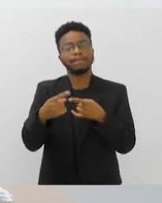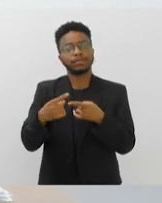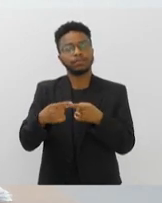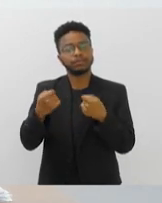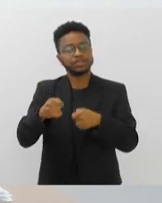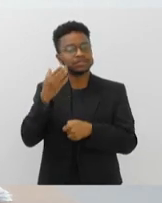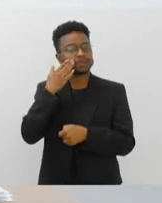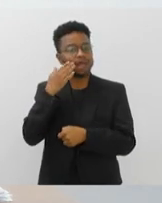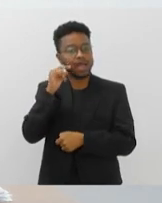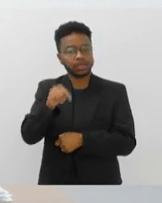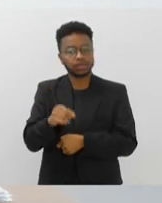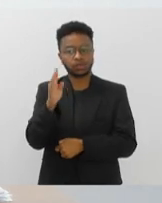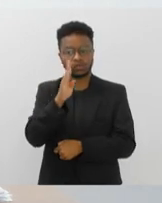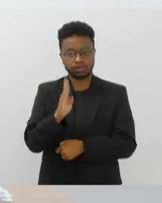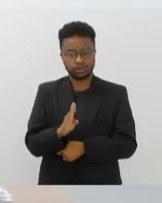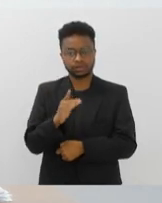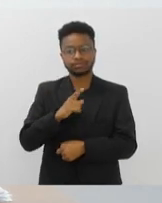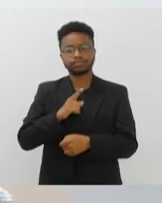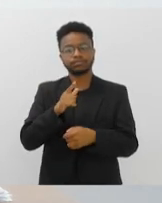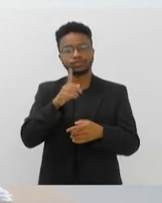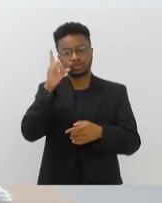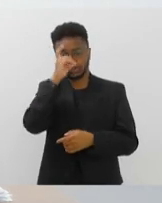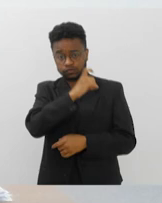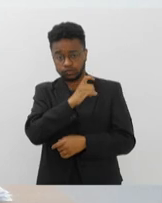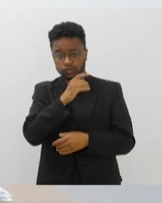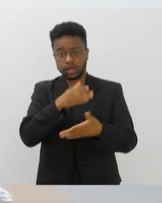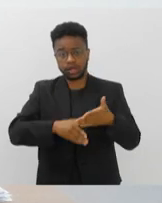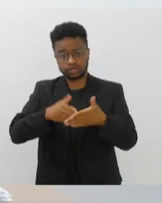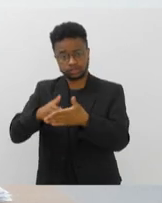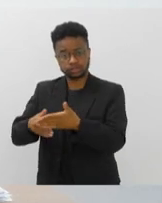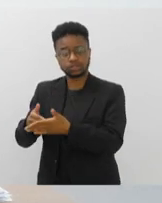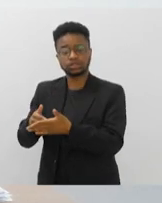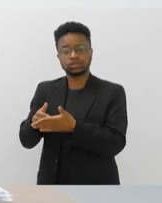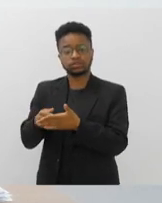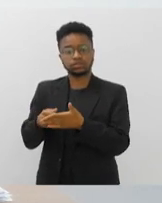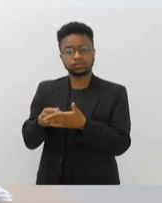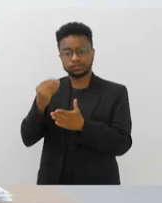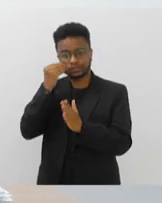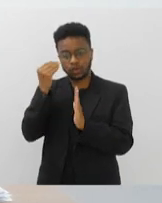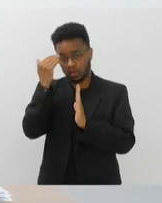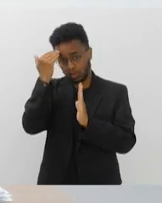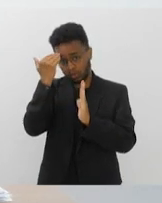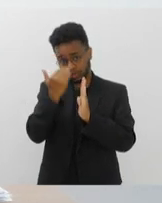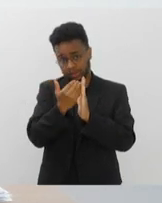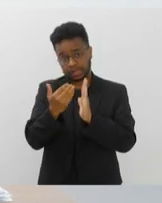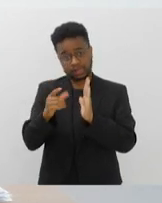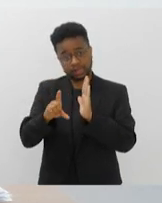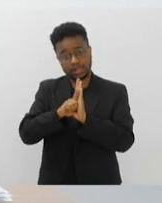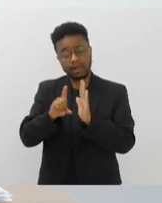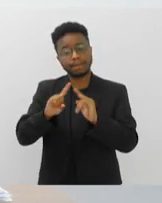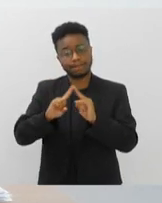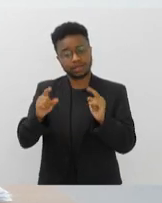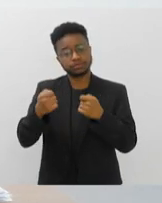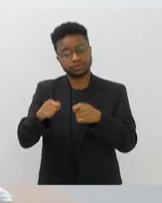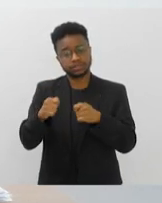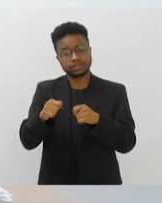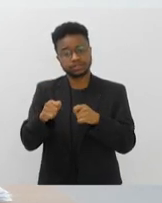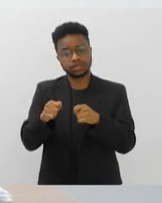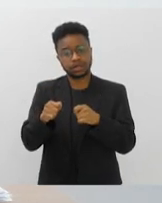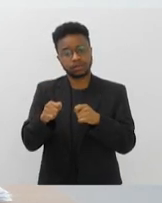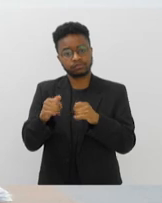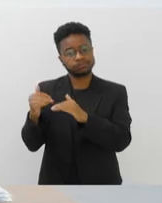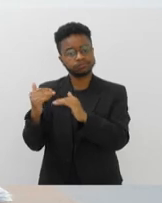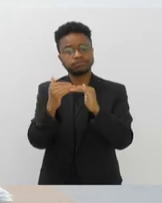Brasil apesar das dificuldades que a gente tem para cumprir a lei ela deve valer para realmente todas as pessoas né